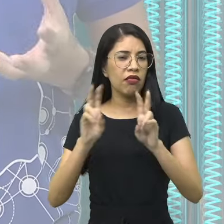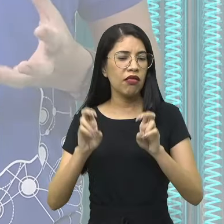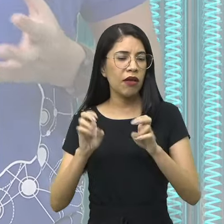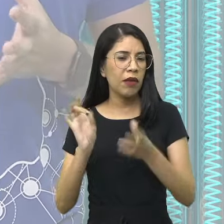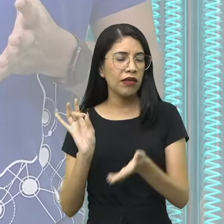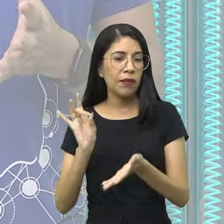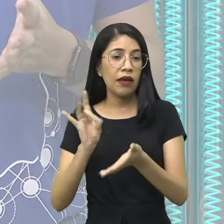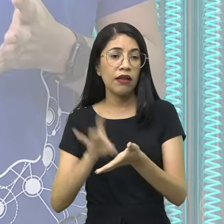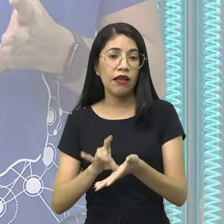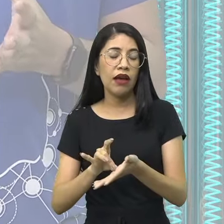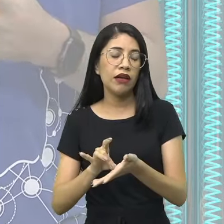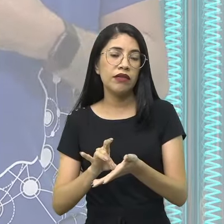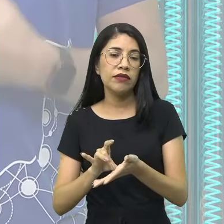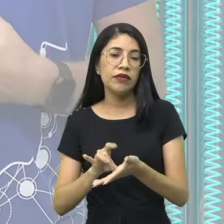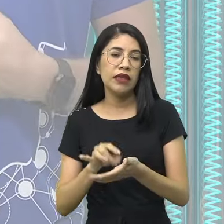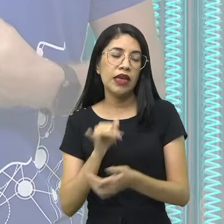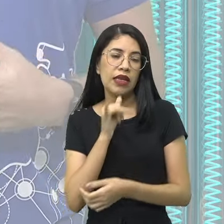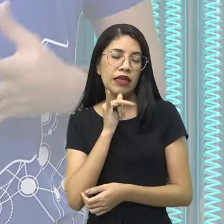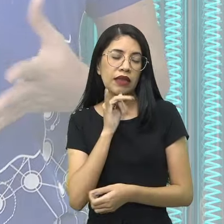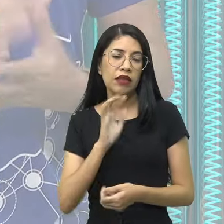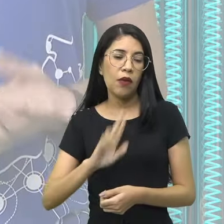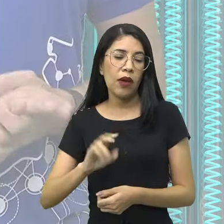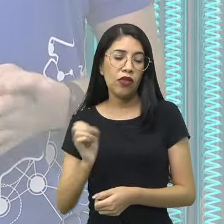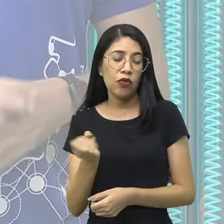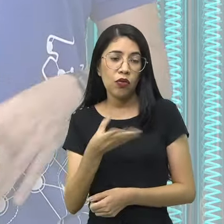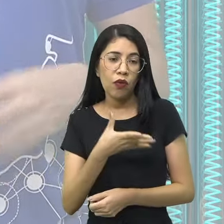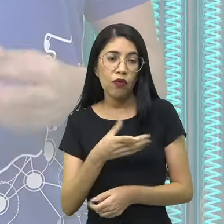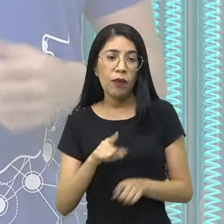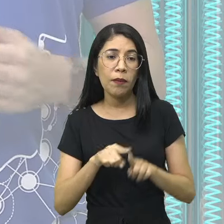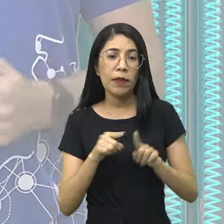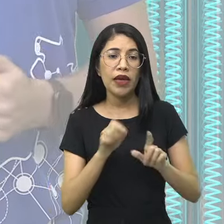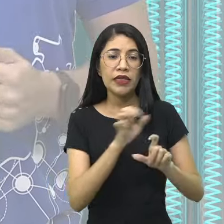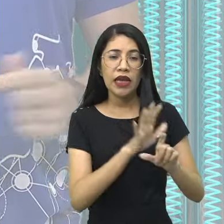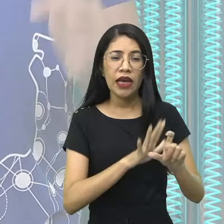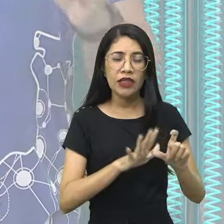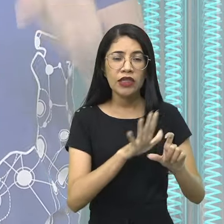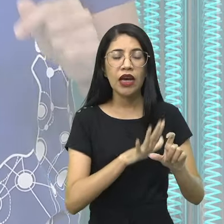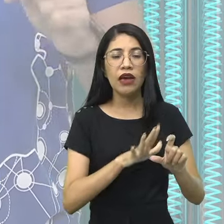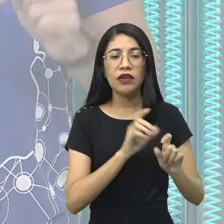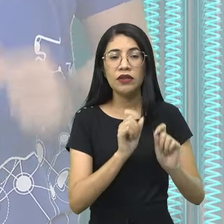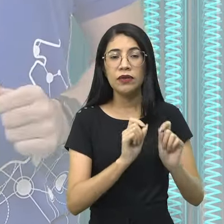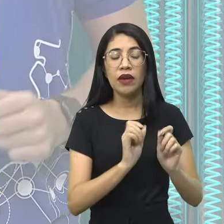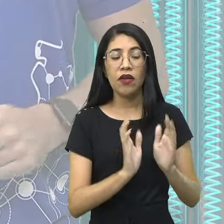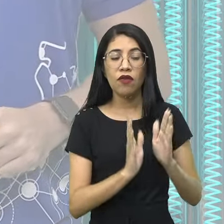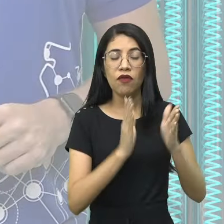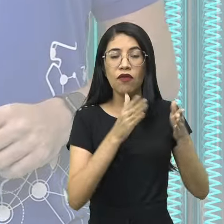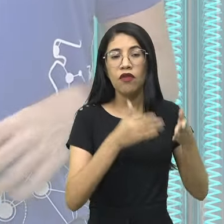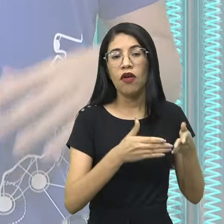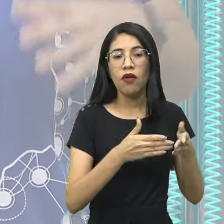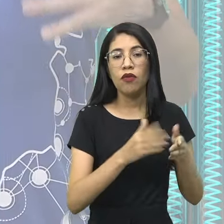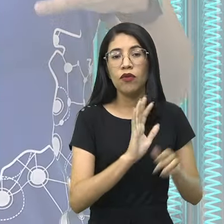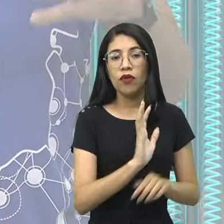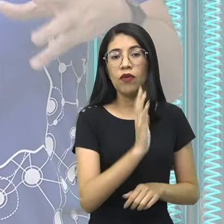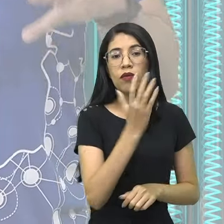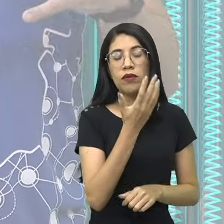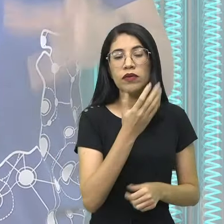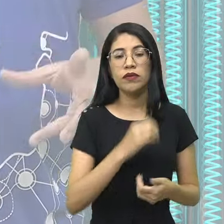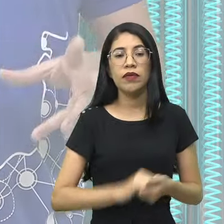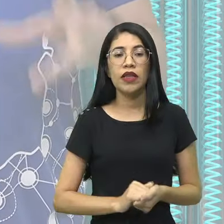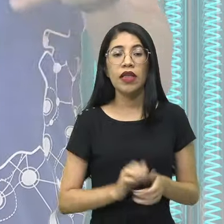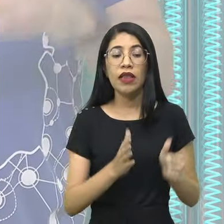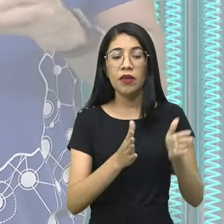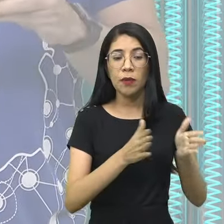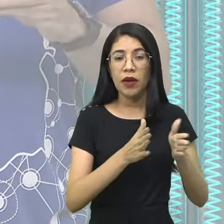tão reais, né? Quer dizer, não tão atuais. A charge, ela satiriza um fato específico, tá? Situado